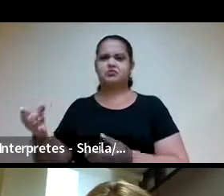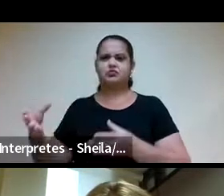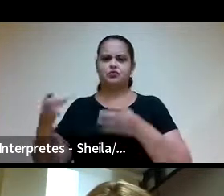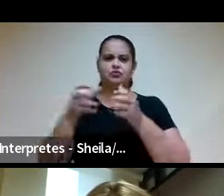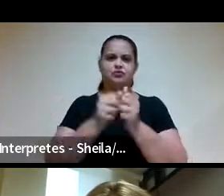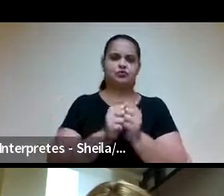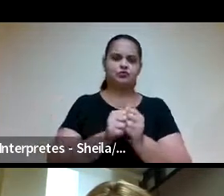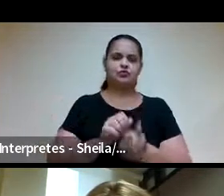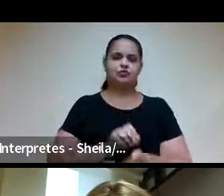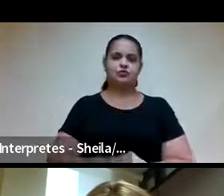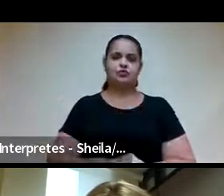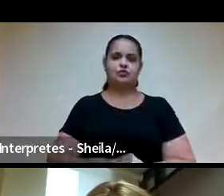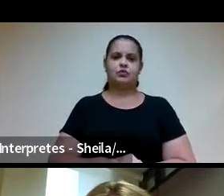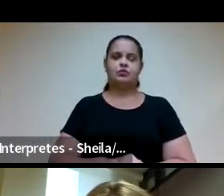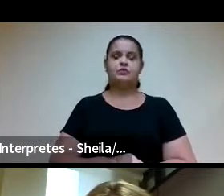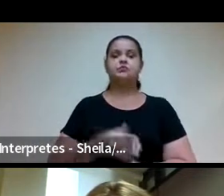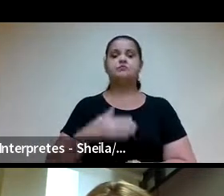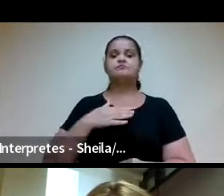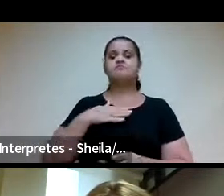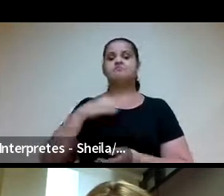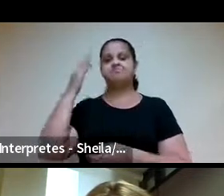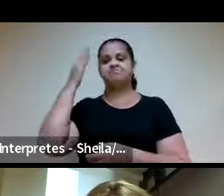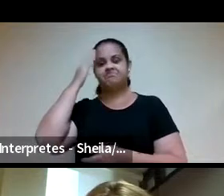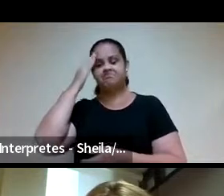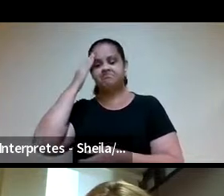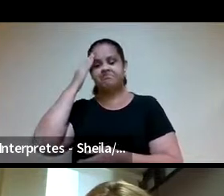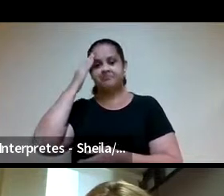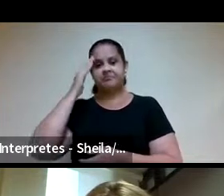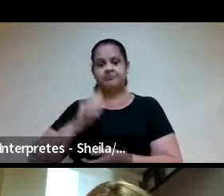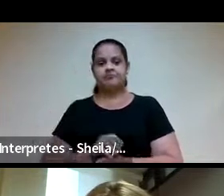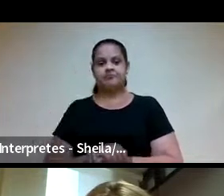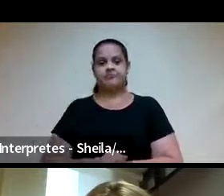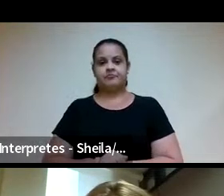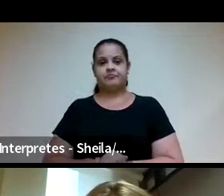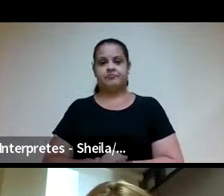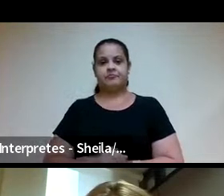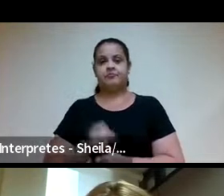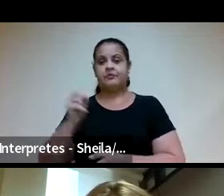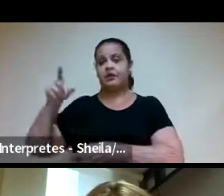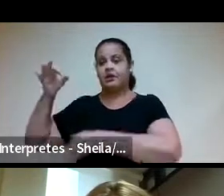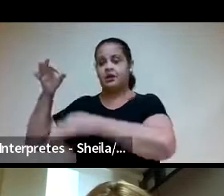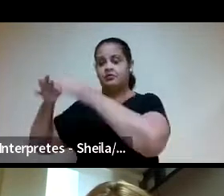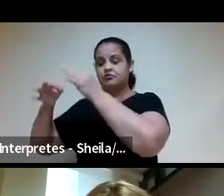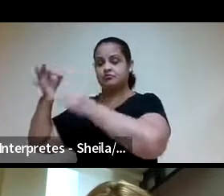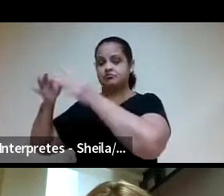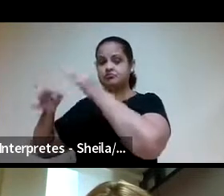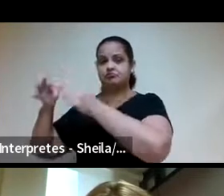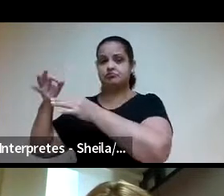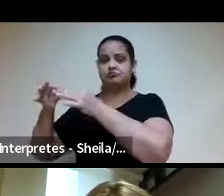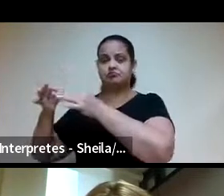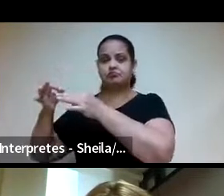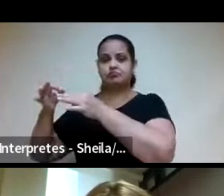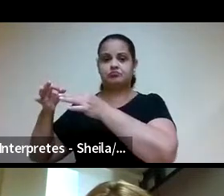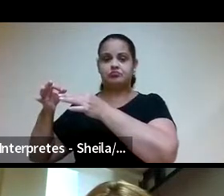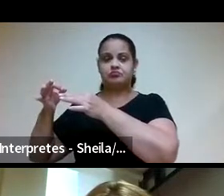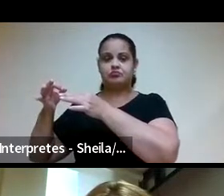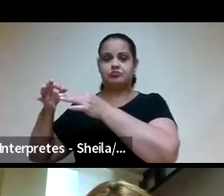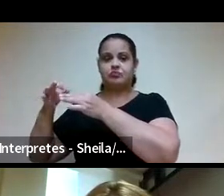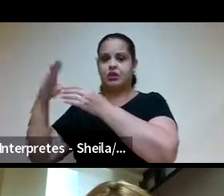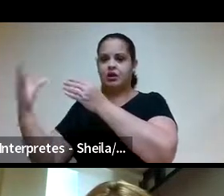eu entendo que não se deve, a justiça não deve, agasalhar uma